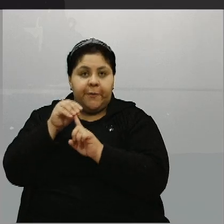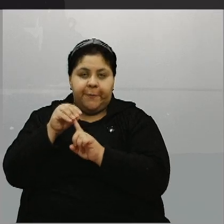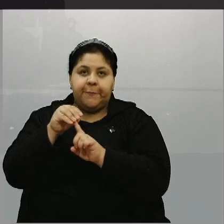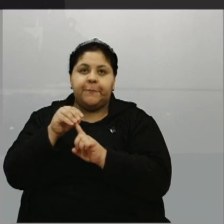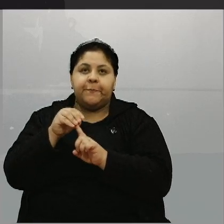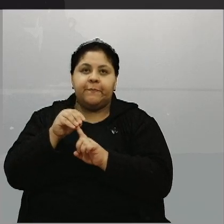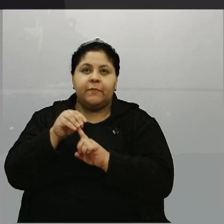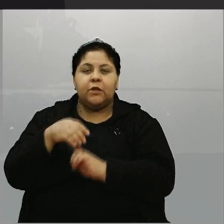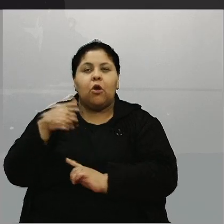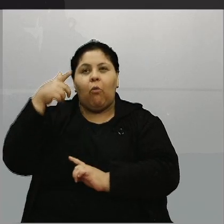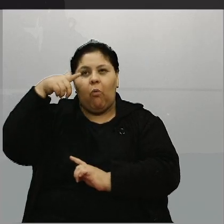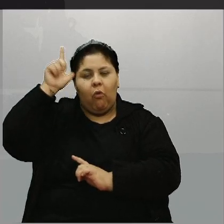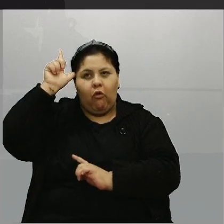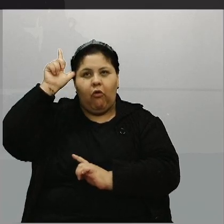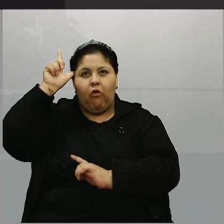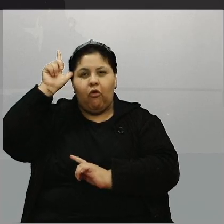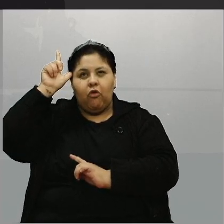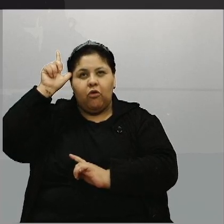inclusive ontem,